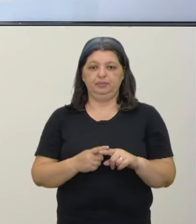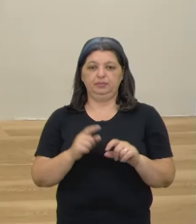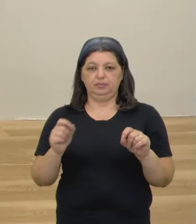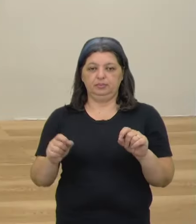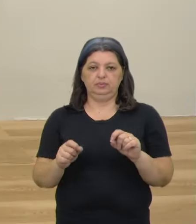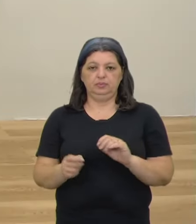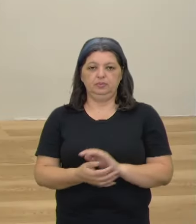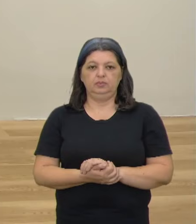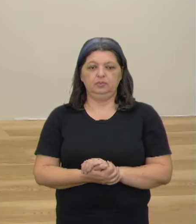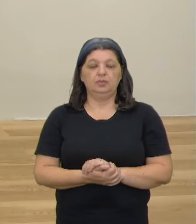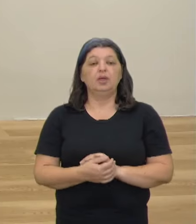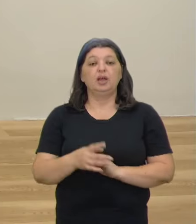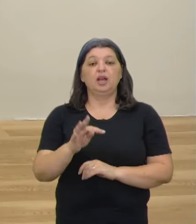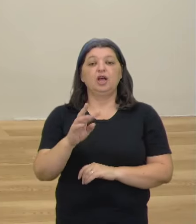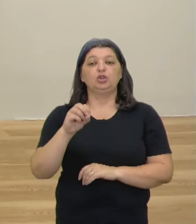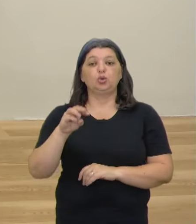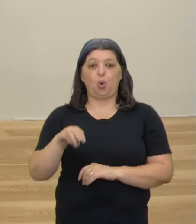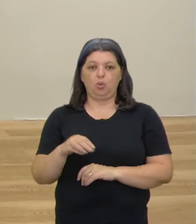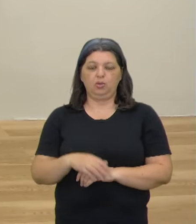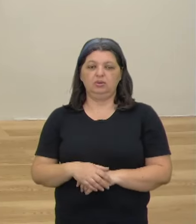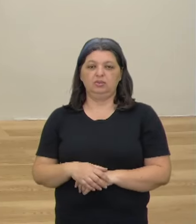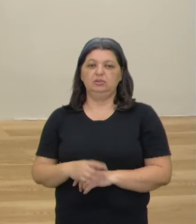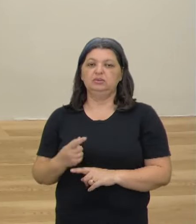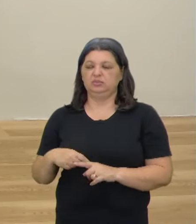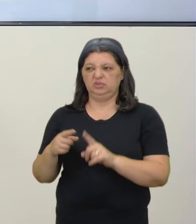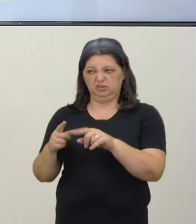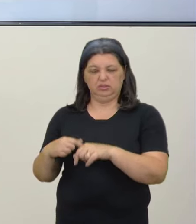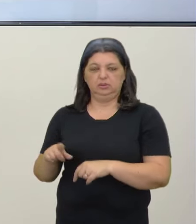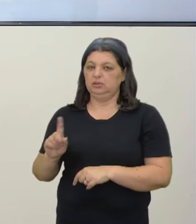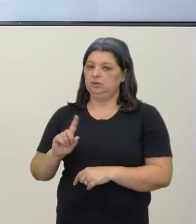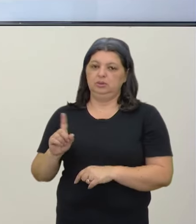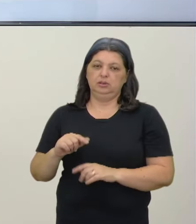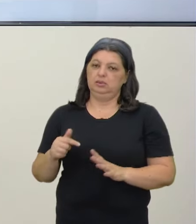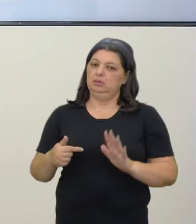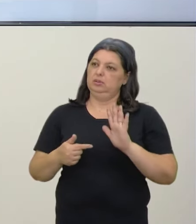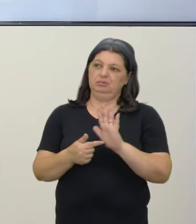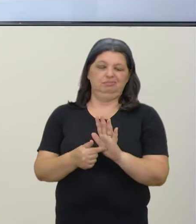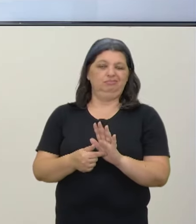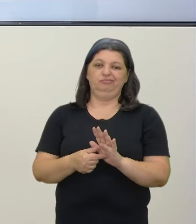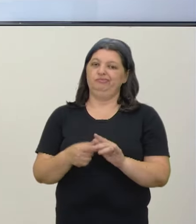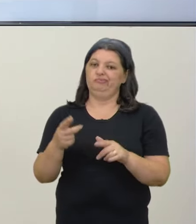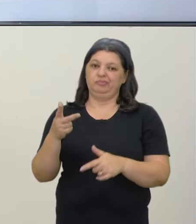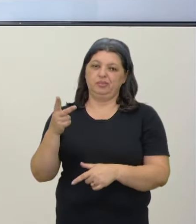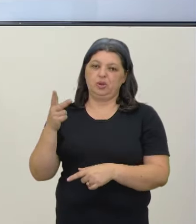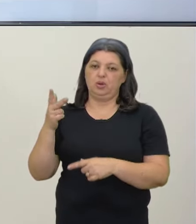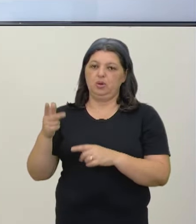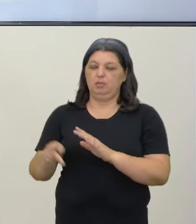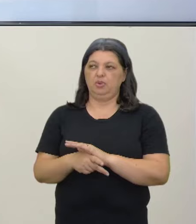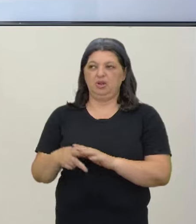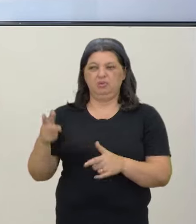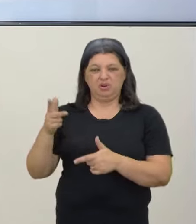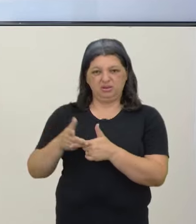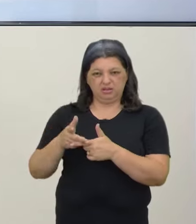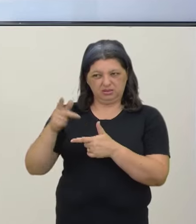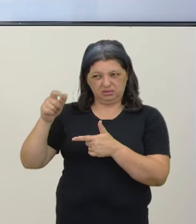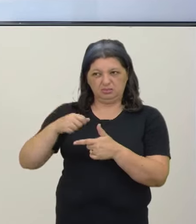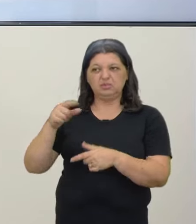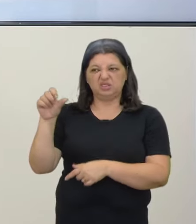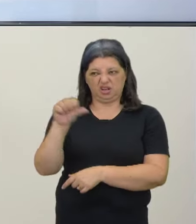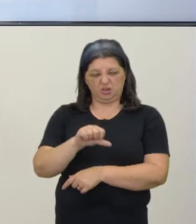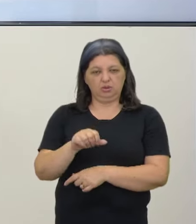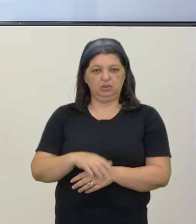ser o Tom. Aí eu chego aqui e falo, gente, se eu fosse vocês, eu não deixava o estúdio na mão do Tom, ó, ele operando as câmeras, porque ele é péssimo.